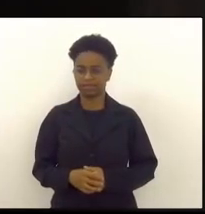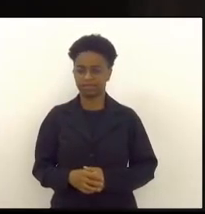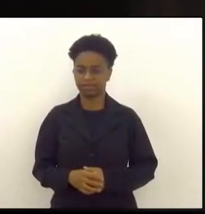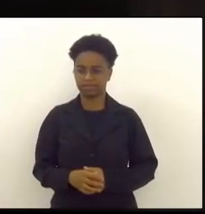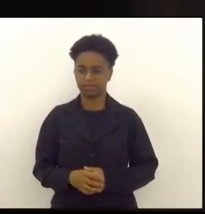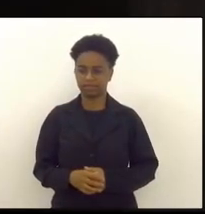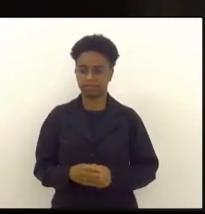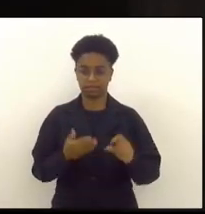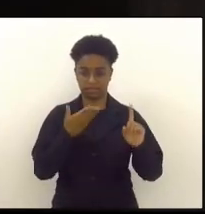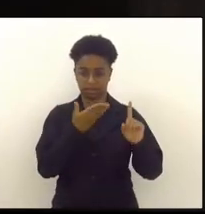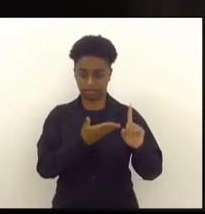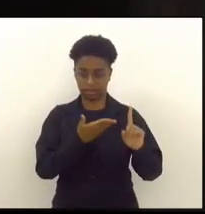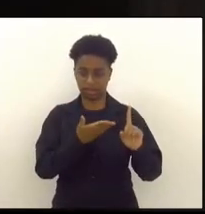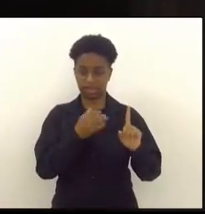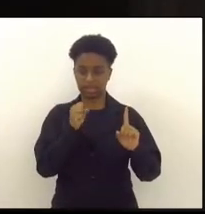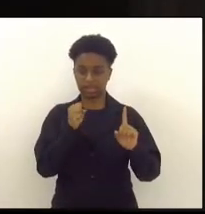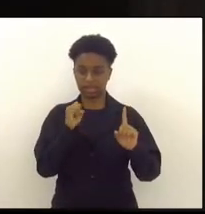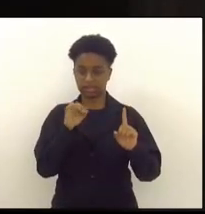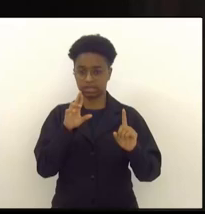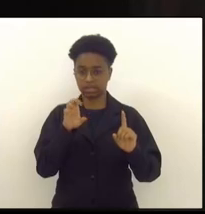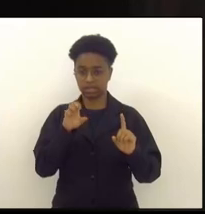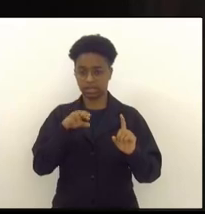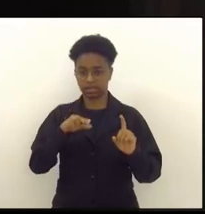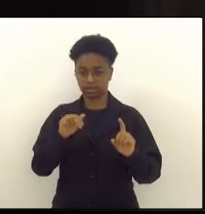A Sirlene,